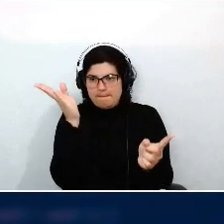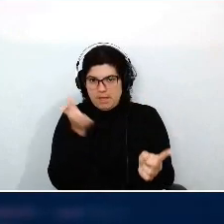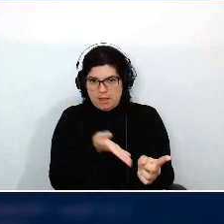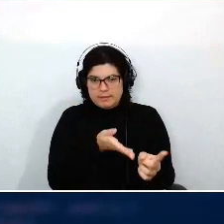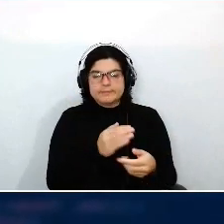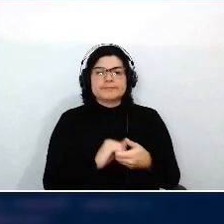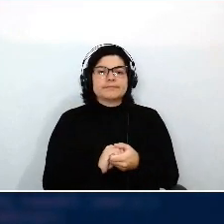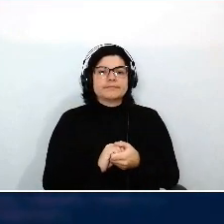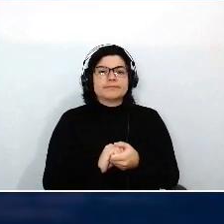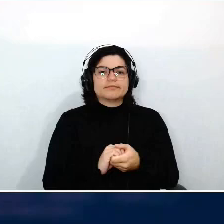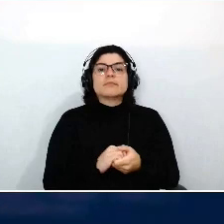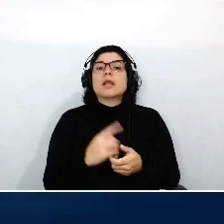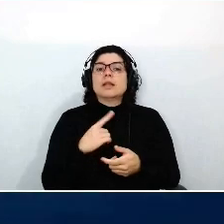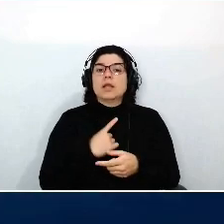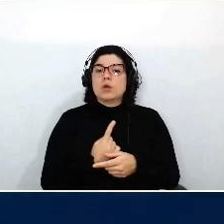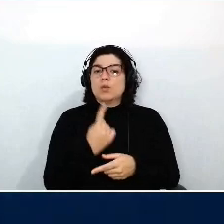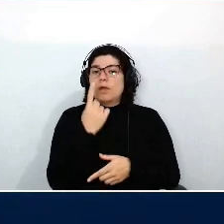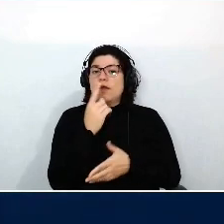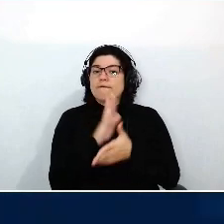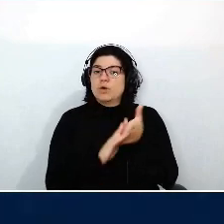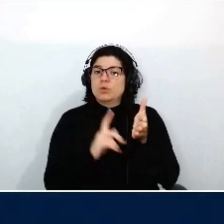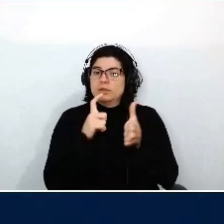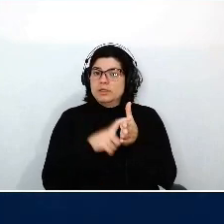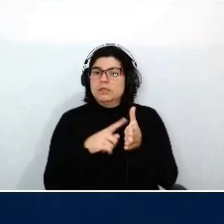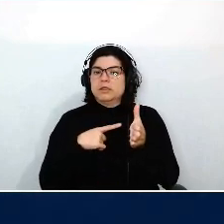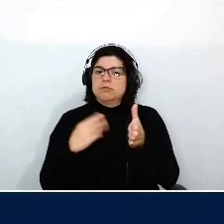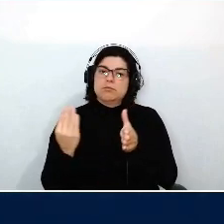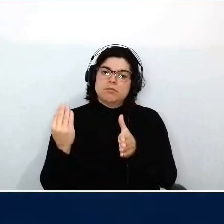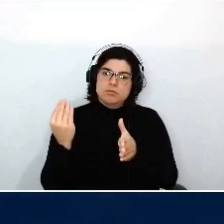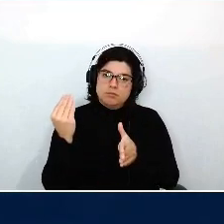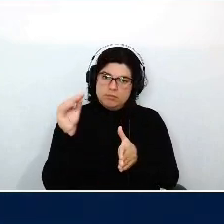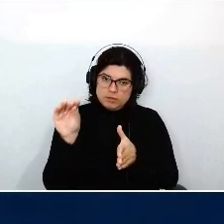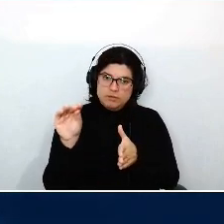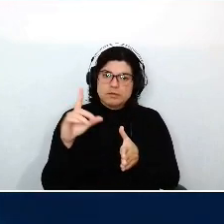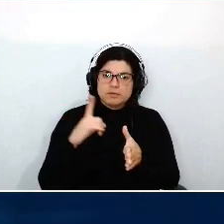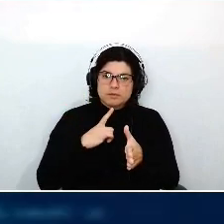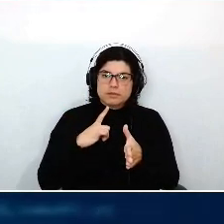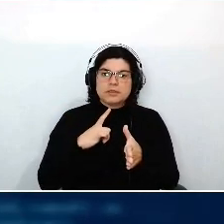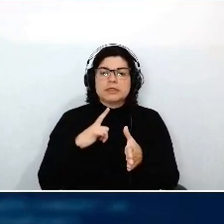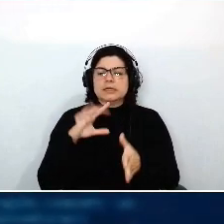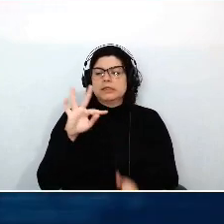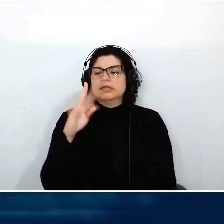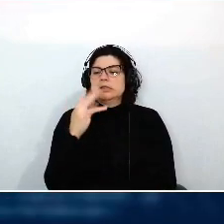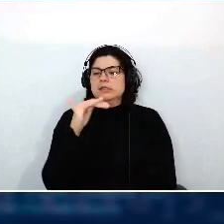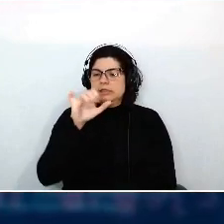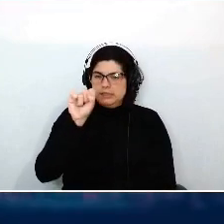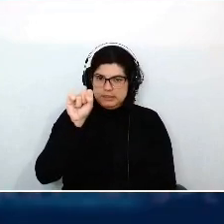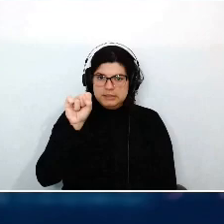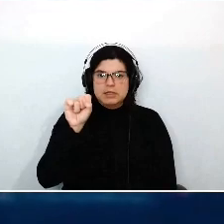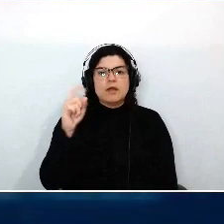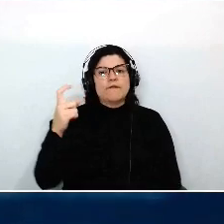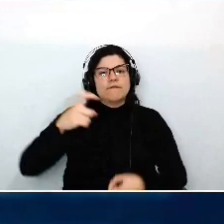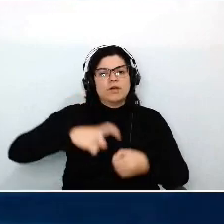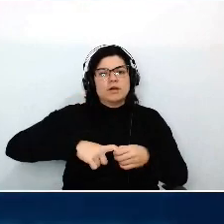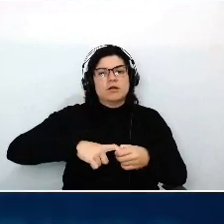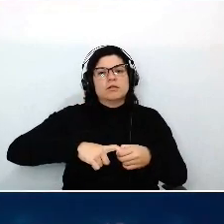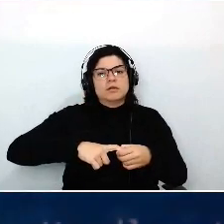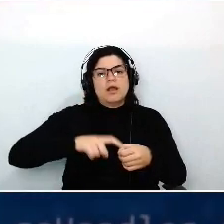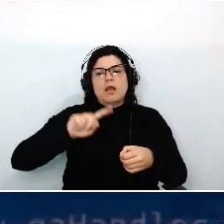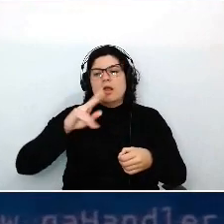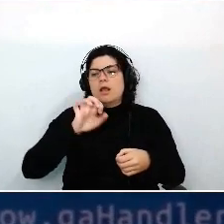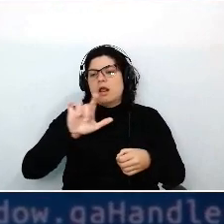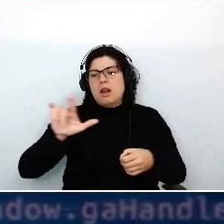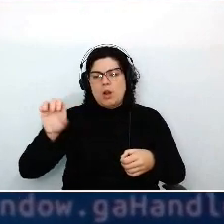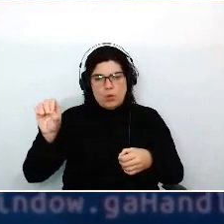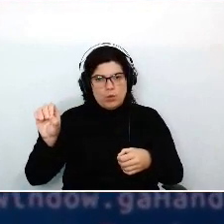rota, passo uma função que vai receber aquele this request nesse rec aqui, e estou só retornando hello, concatenando com o que veio na carry string. Então